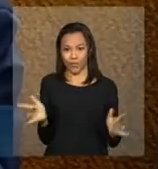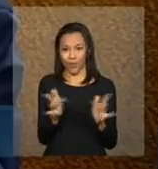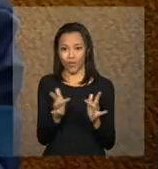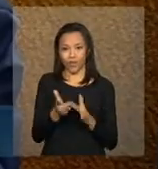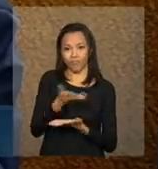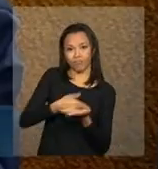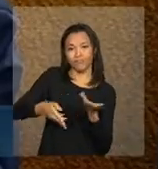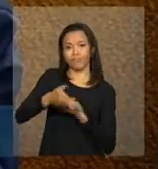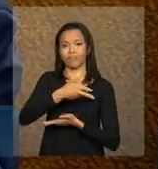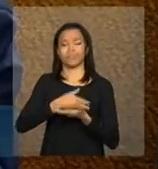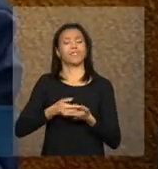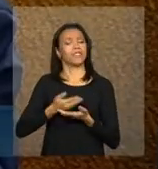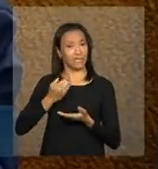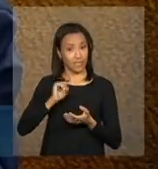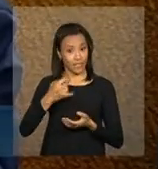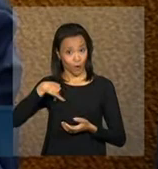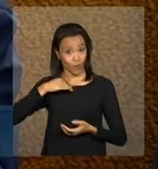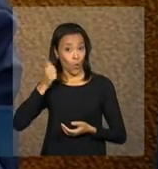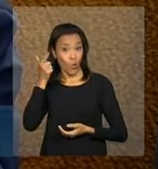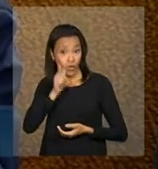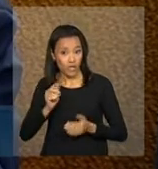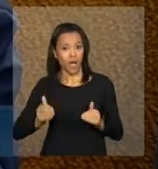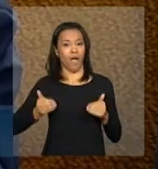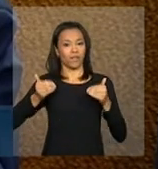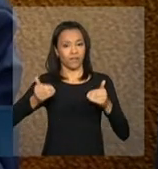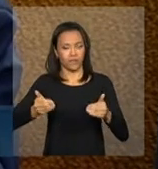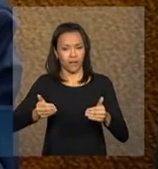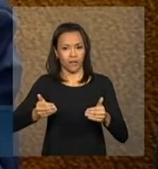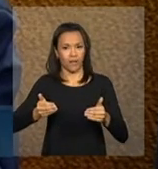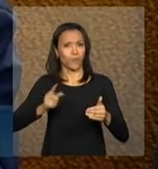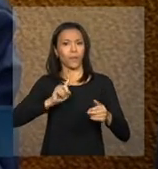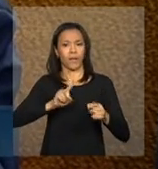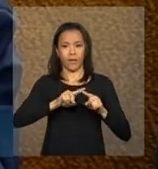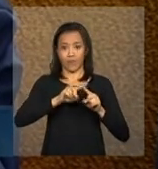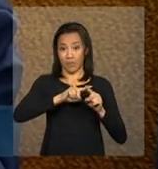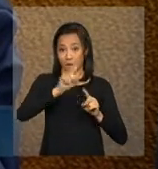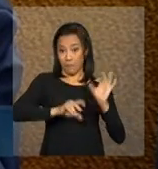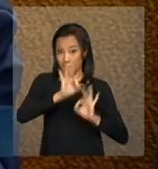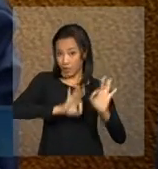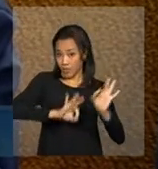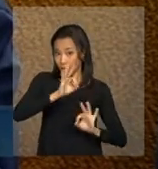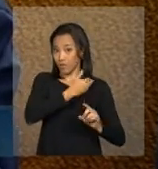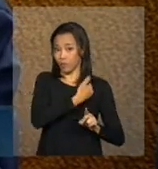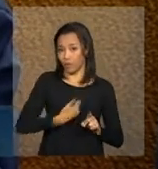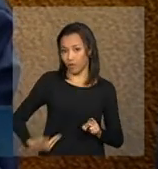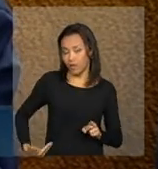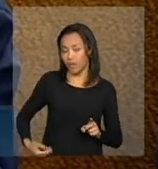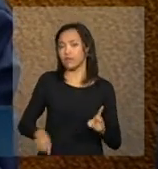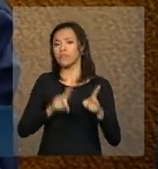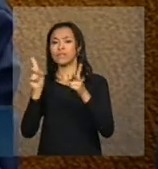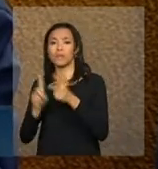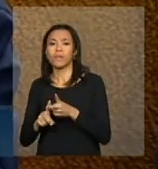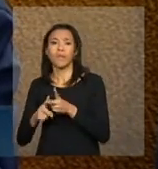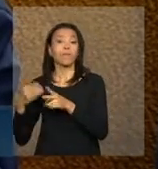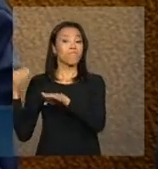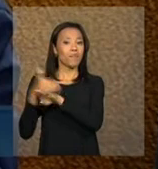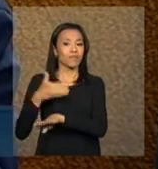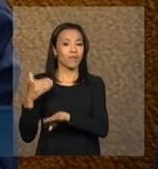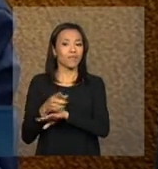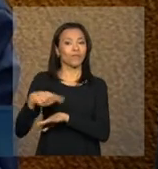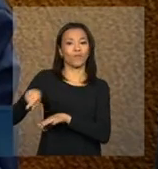maior organicidade entre planejamento e orçamento público e um sistema de participação